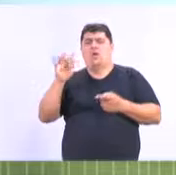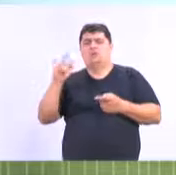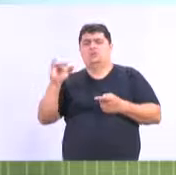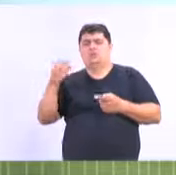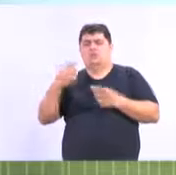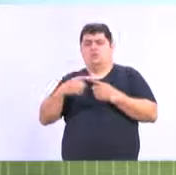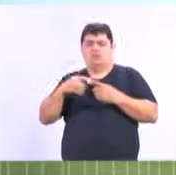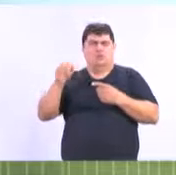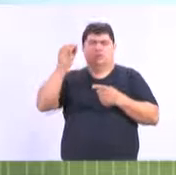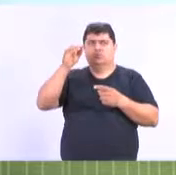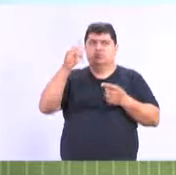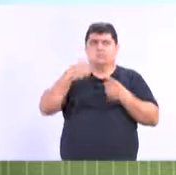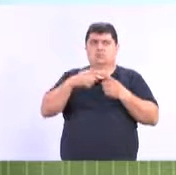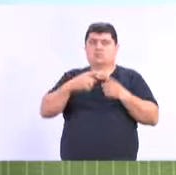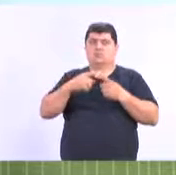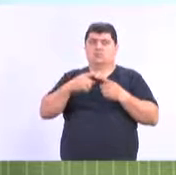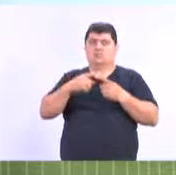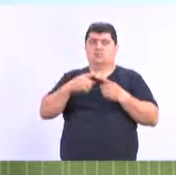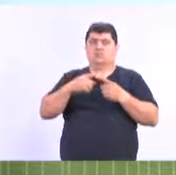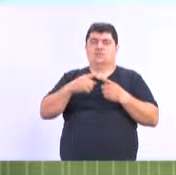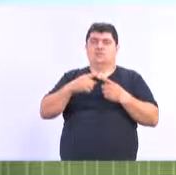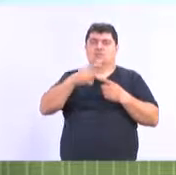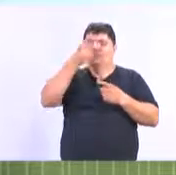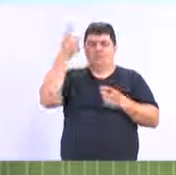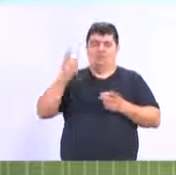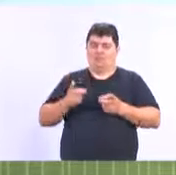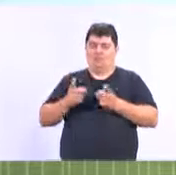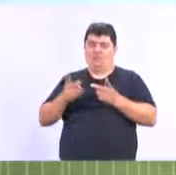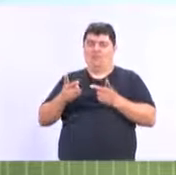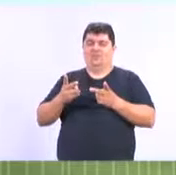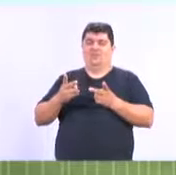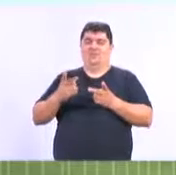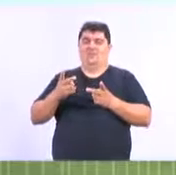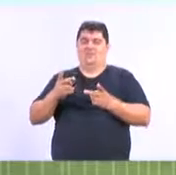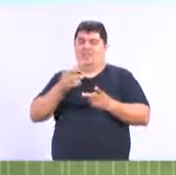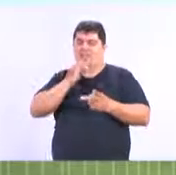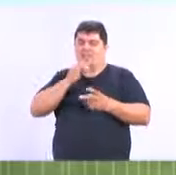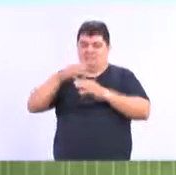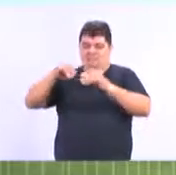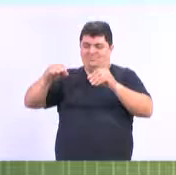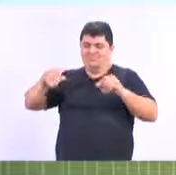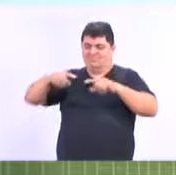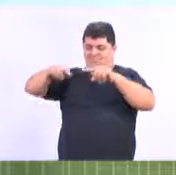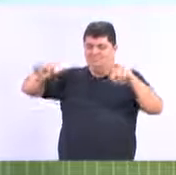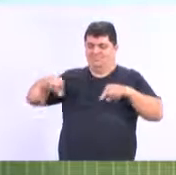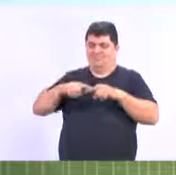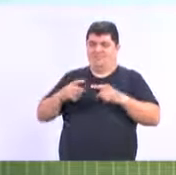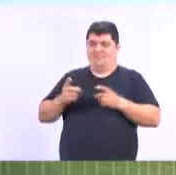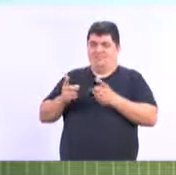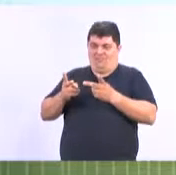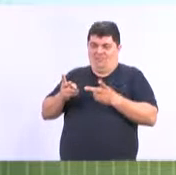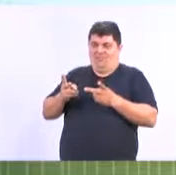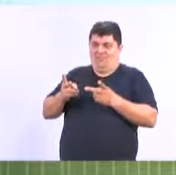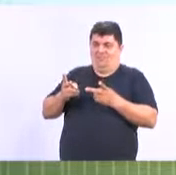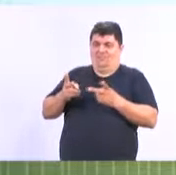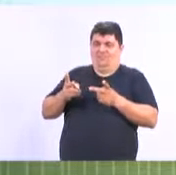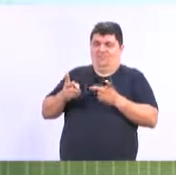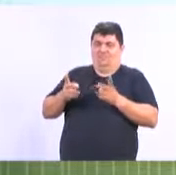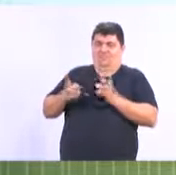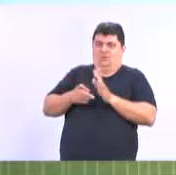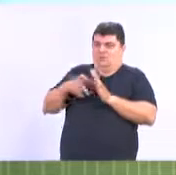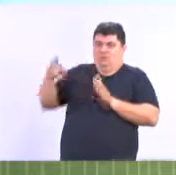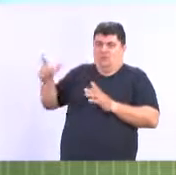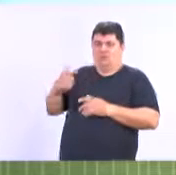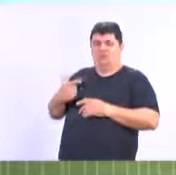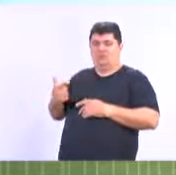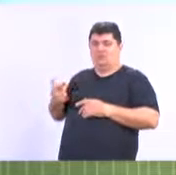que ela não vai em cima? Porque ela não vai, ninguém vai vender. Se você tem um terreno e vendeu aquele ano, e você não é imobiliário, você é um comércio, você não vai ter outro